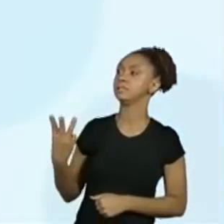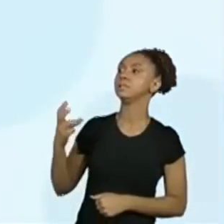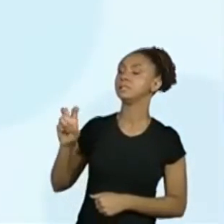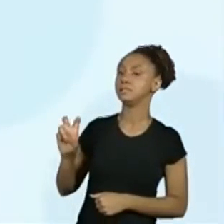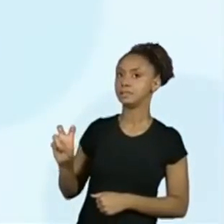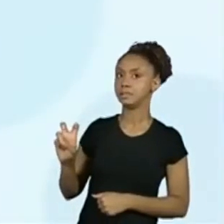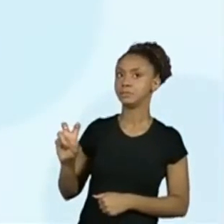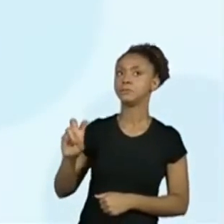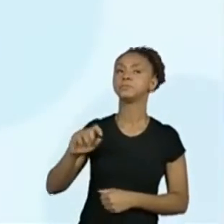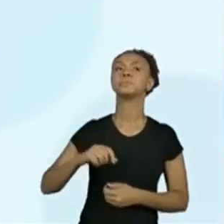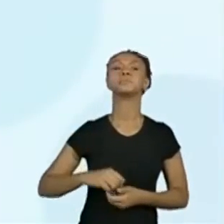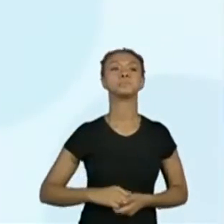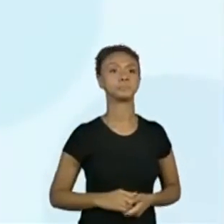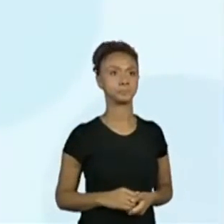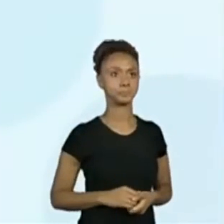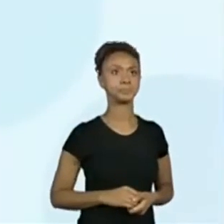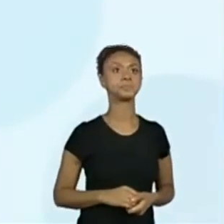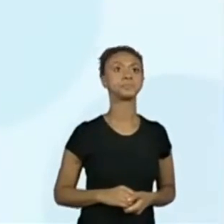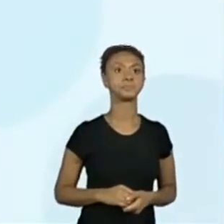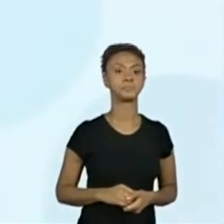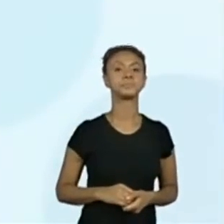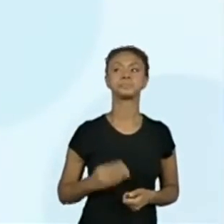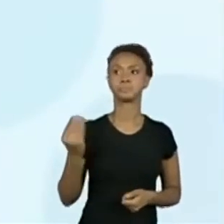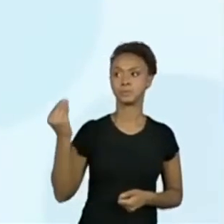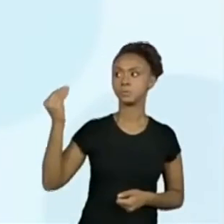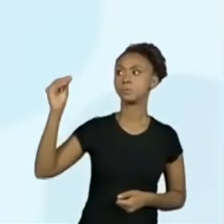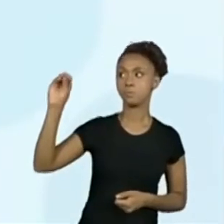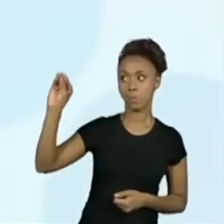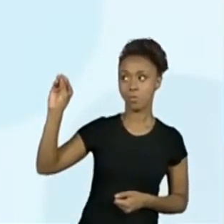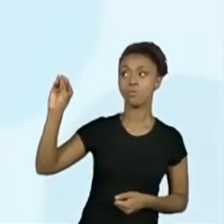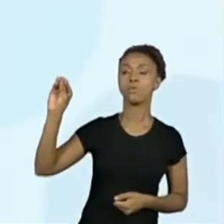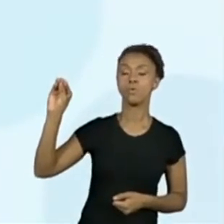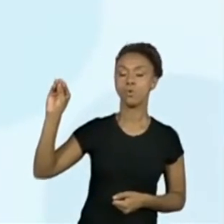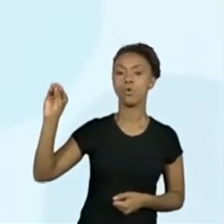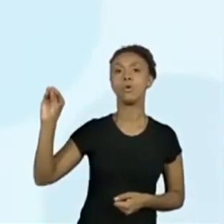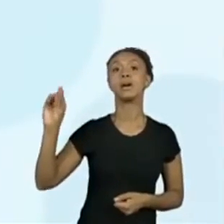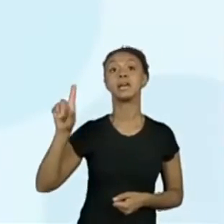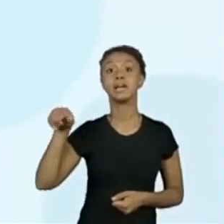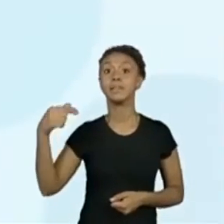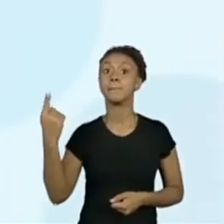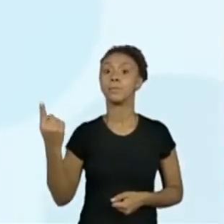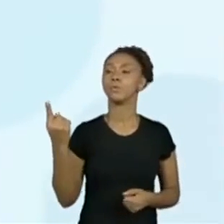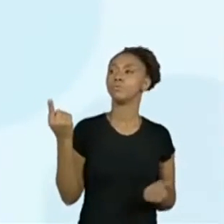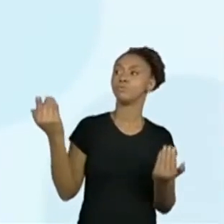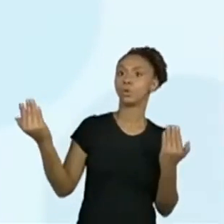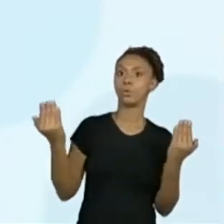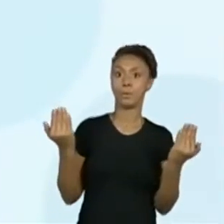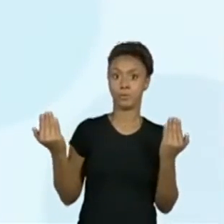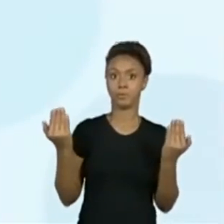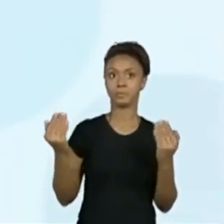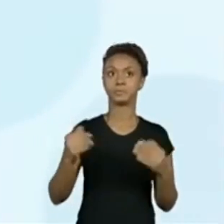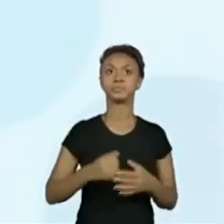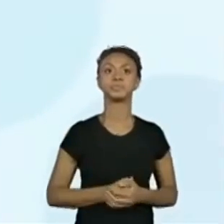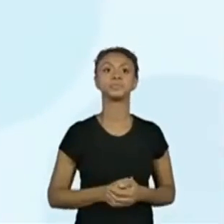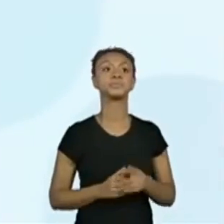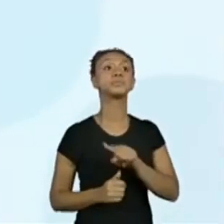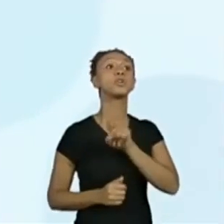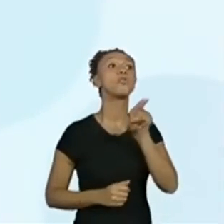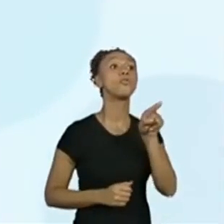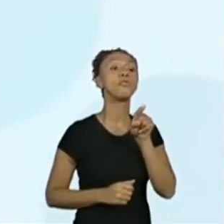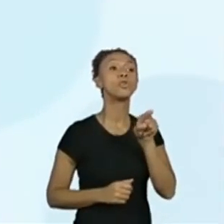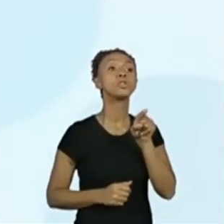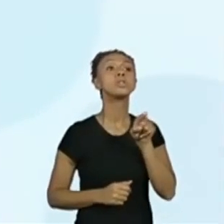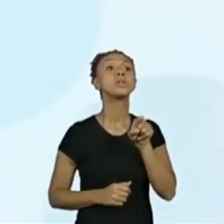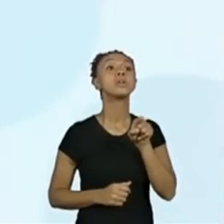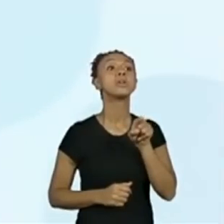R$ 8,35. Vamos registrar aqui os valores para fazermos então a comparação. E no mercado que você foi,